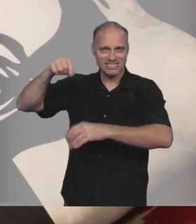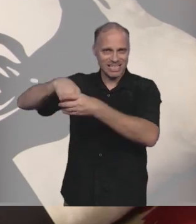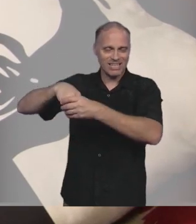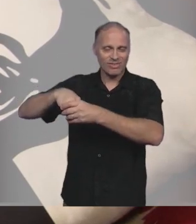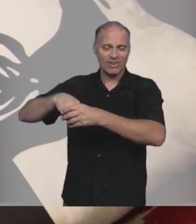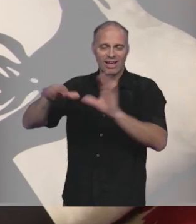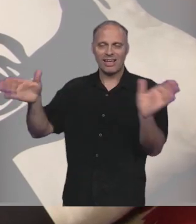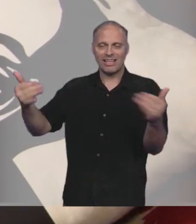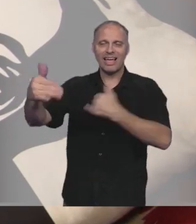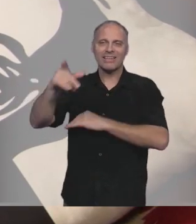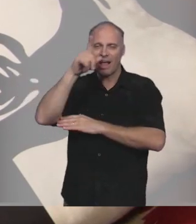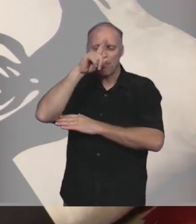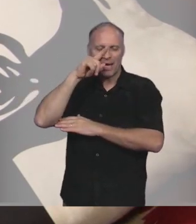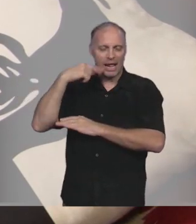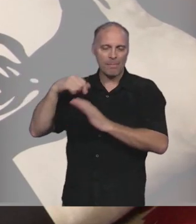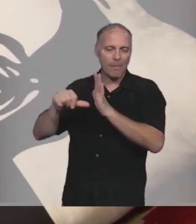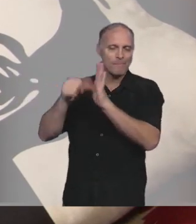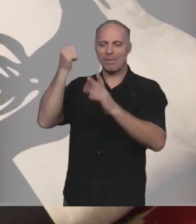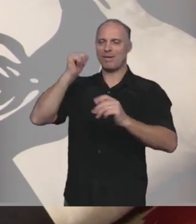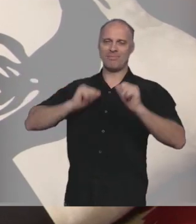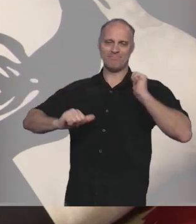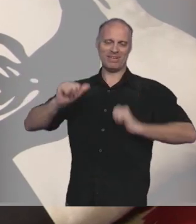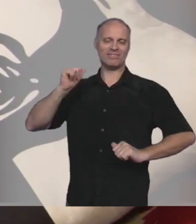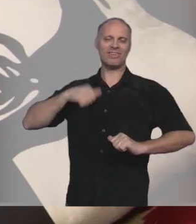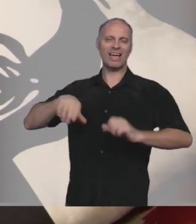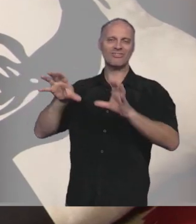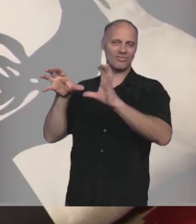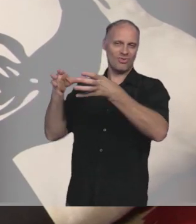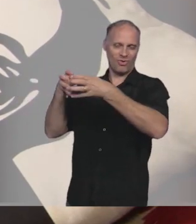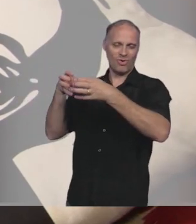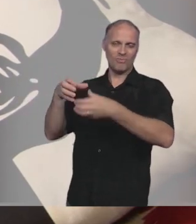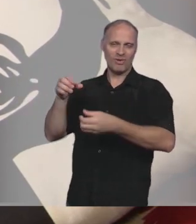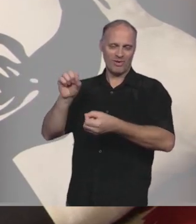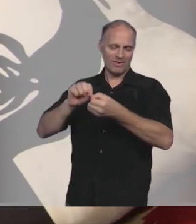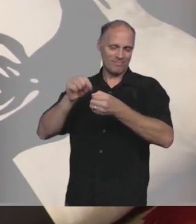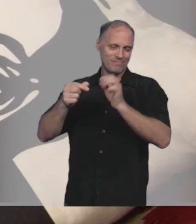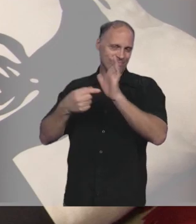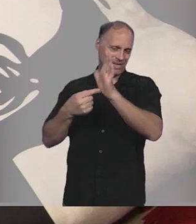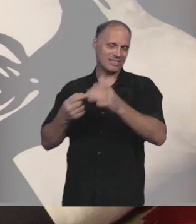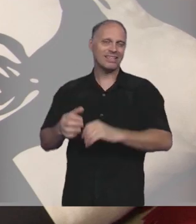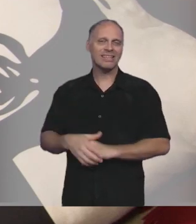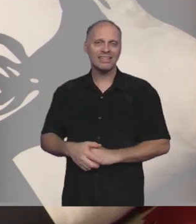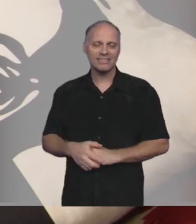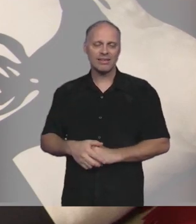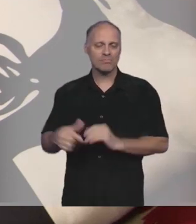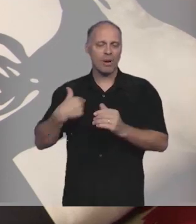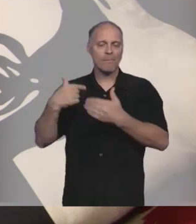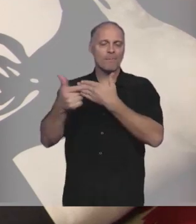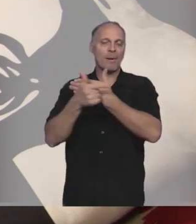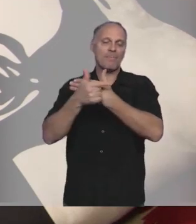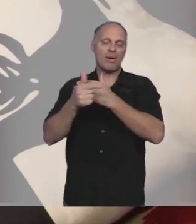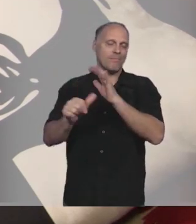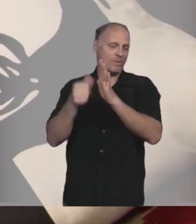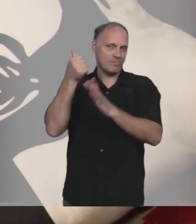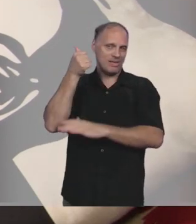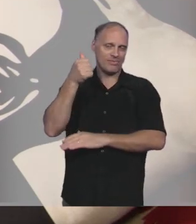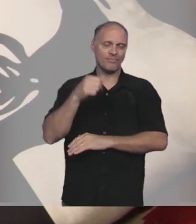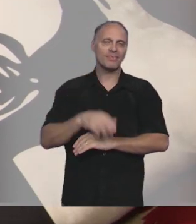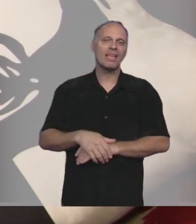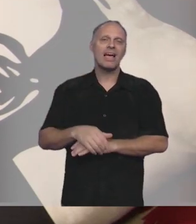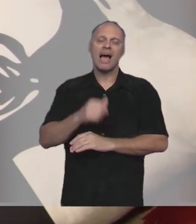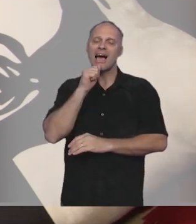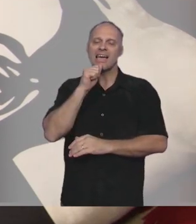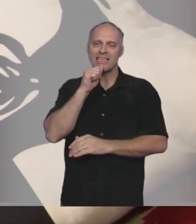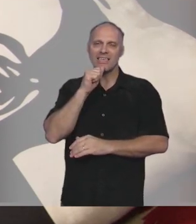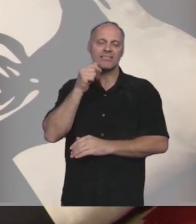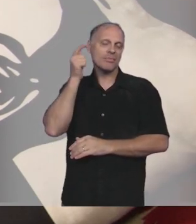o material usado, né, seringas, enfim. E o meu primeiro papel foi uma caixa.